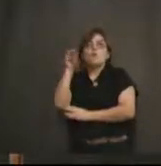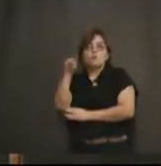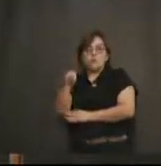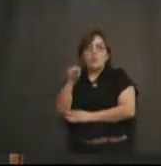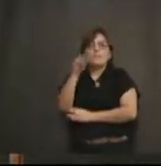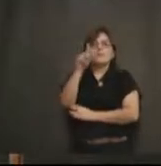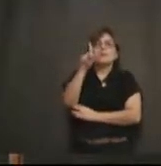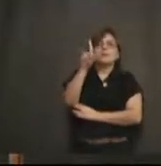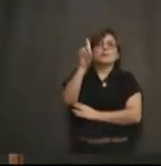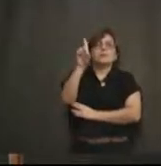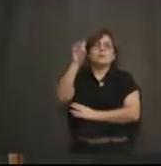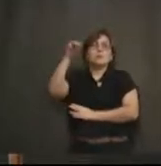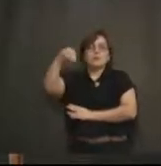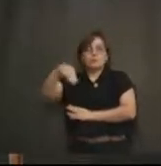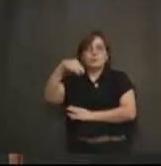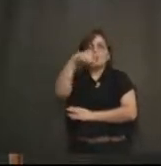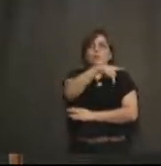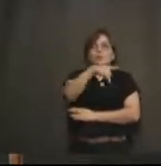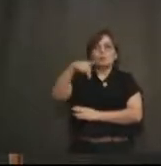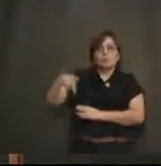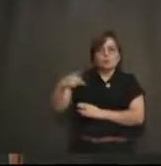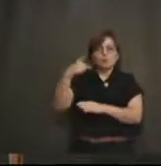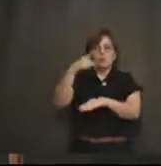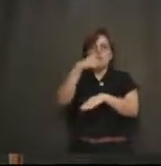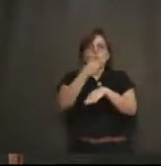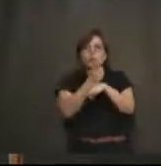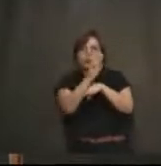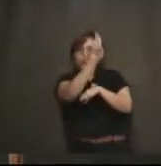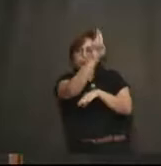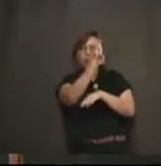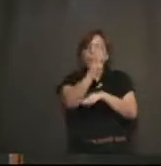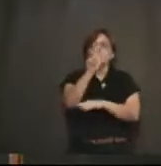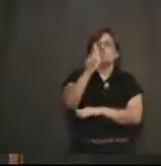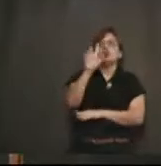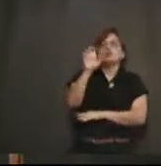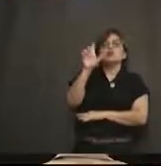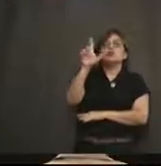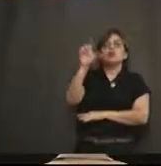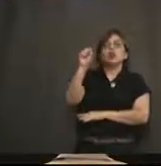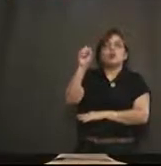professor doutor Gelson Conceição Gonçalves dos Santos.